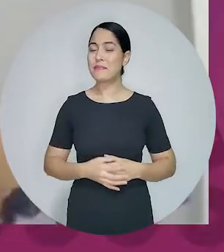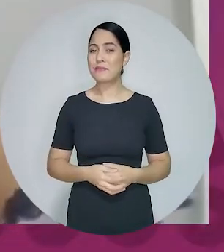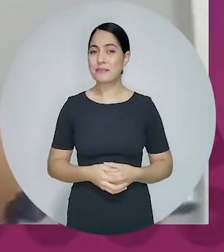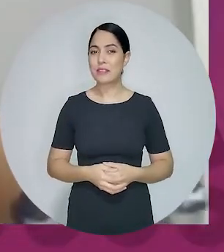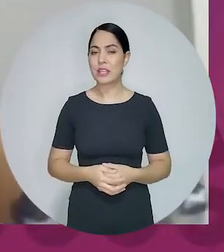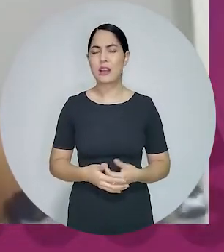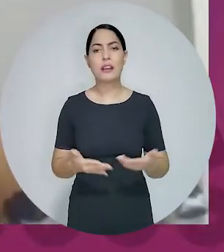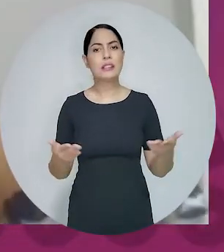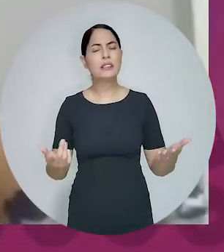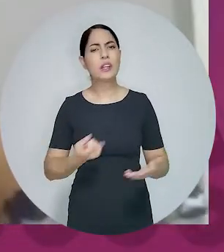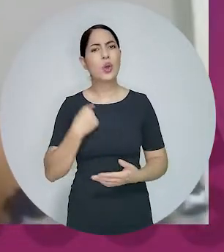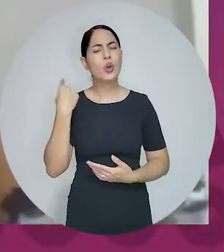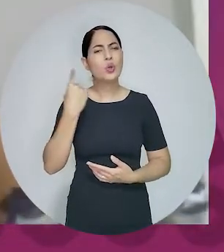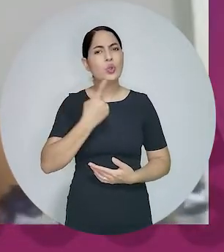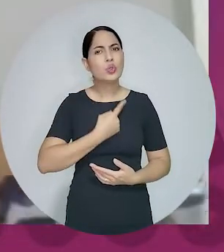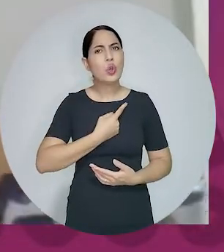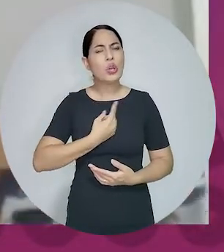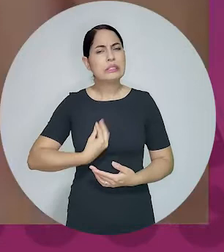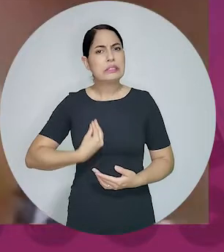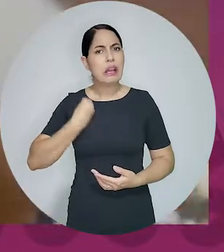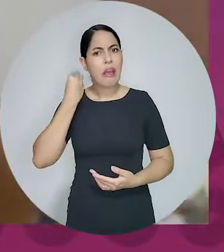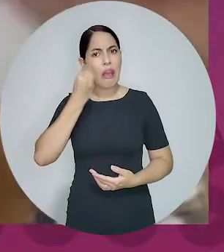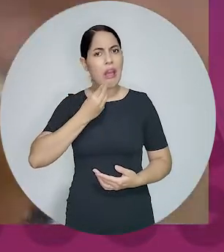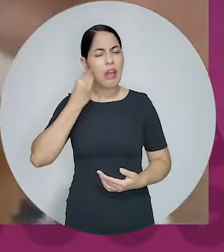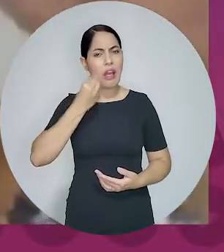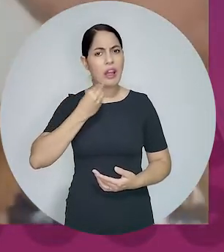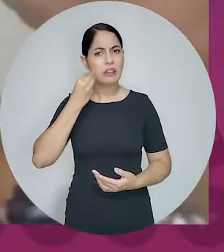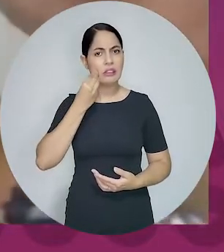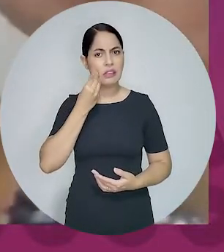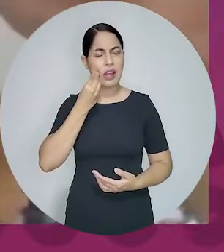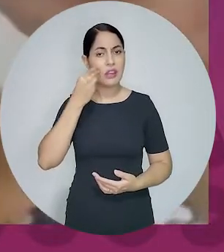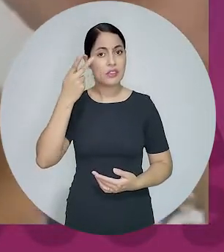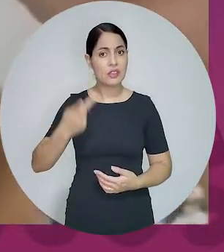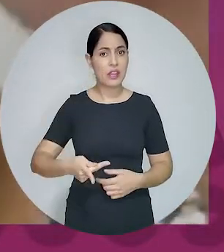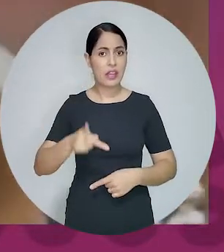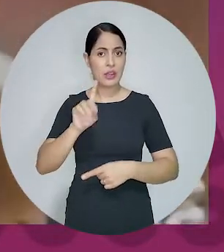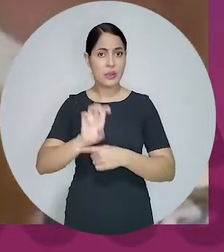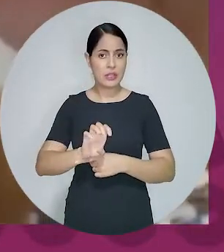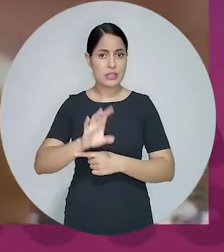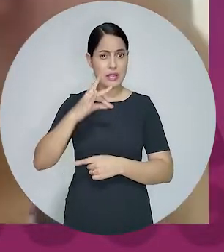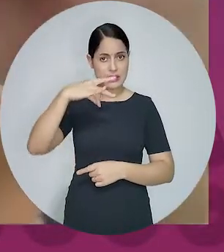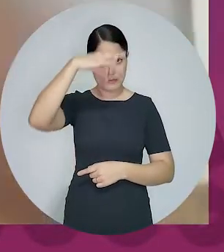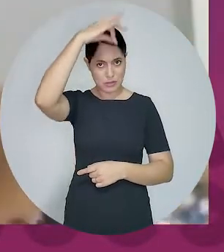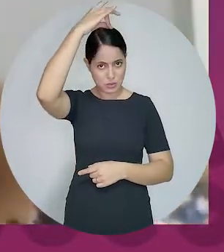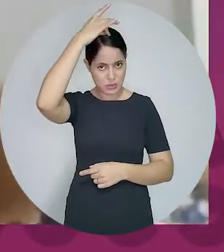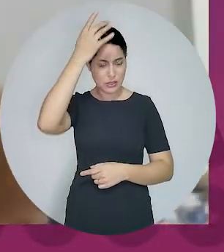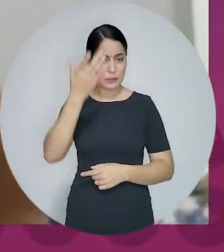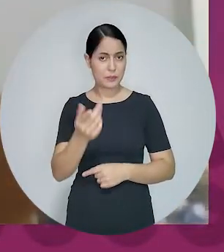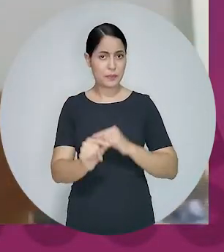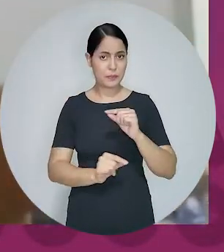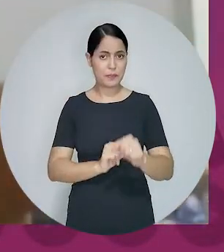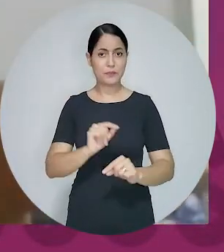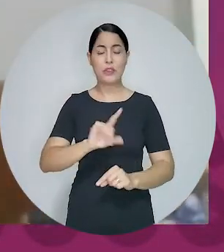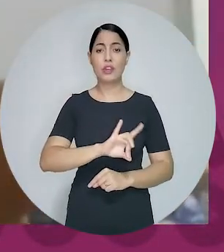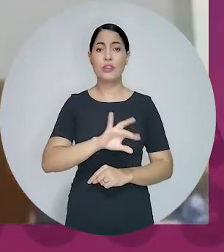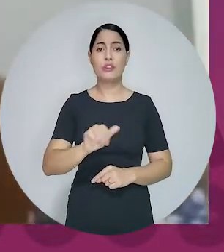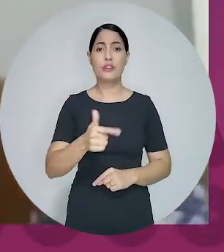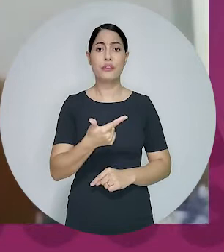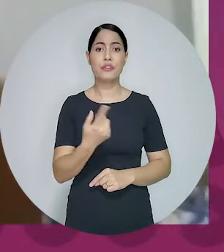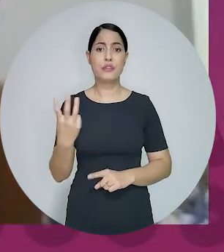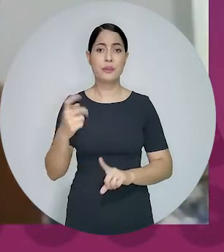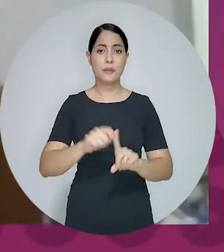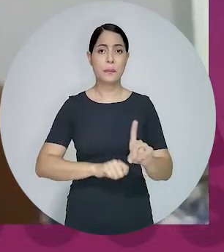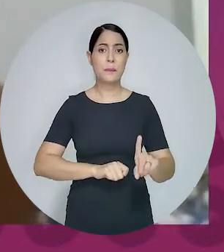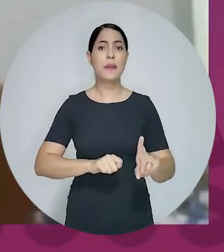fazer o contraponto aqui com a nossa realidade. Eu vou trazer a realidade aqui do Espírito Santo. 23 de maio de